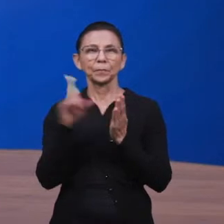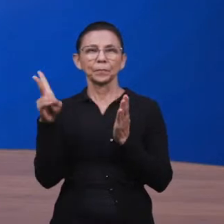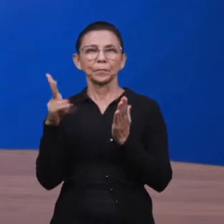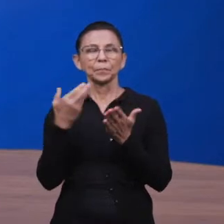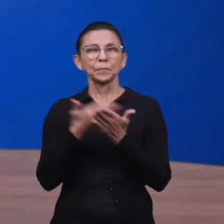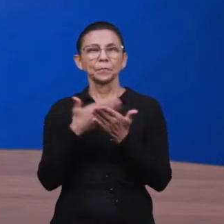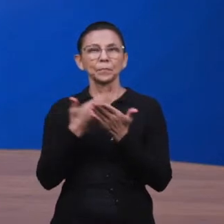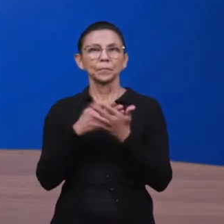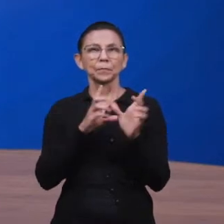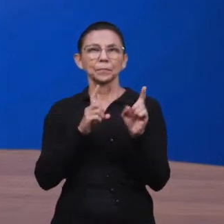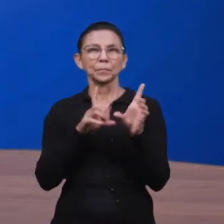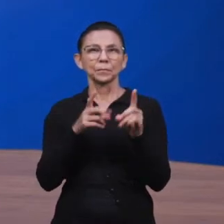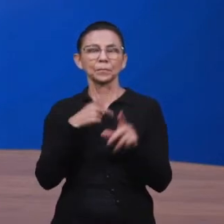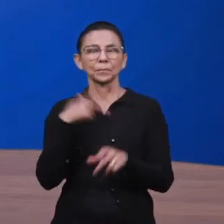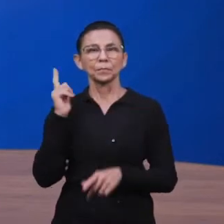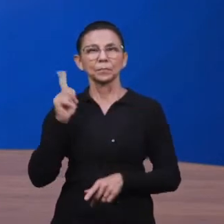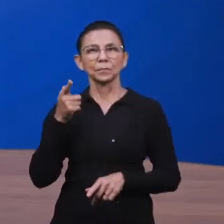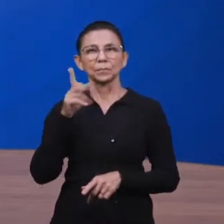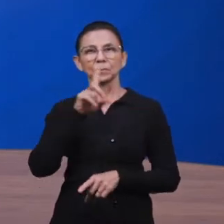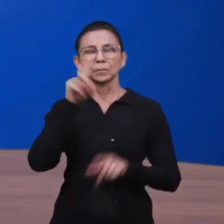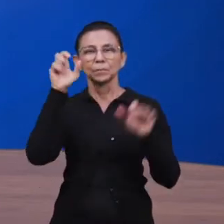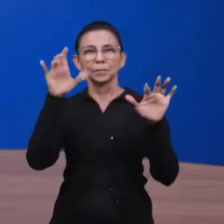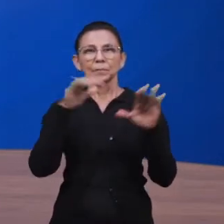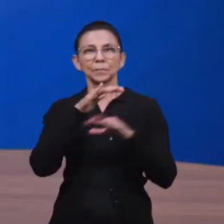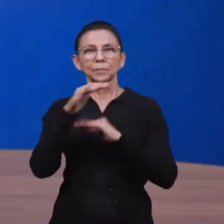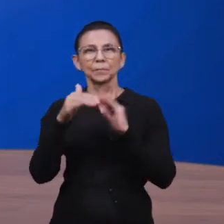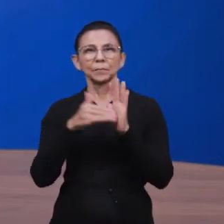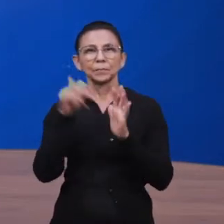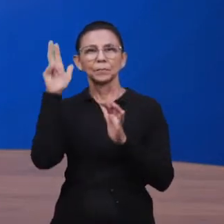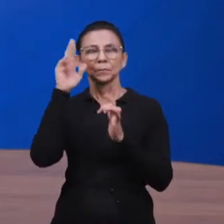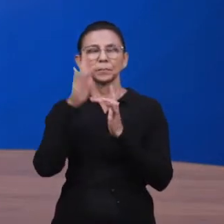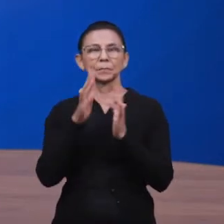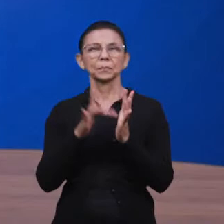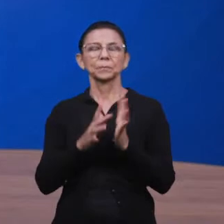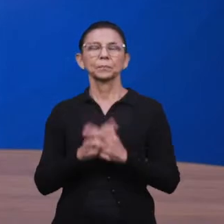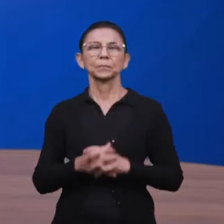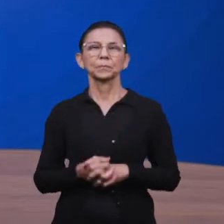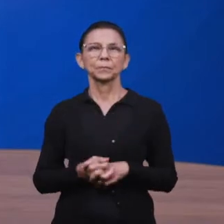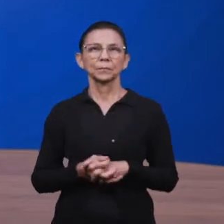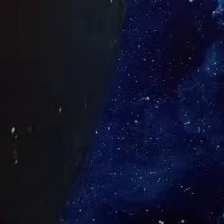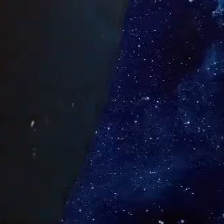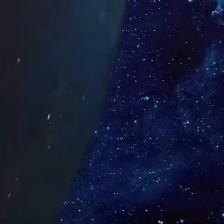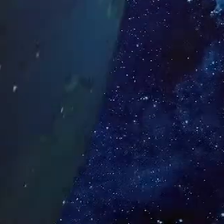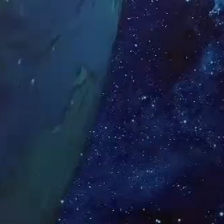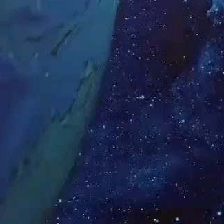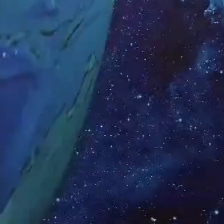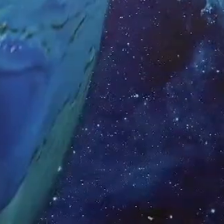transmitido pelo pastor Gedeuti Gueiros. Que Deus abençoe os irmãos, até lá, a paz do Senhor Jesus.